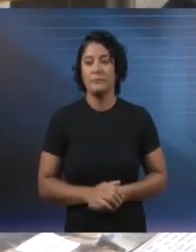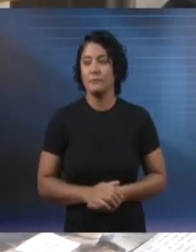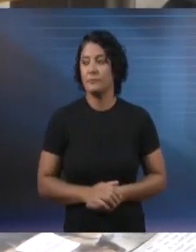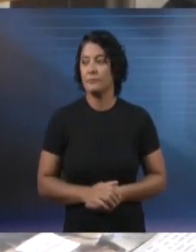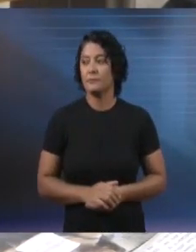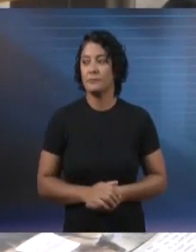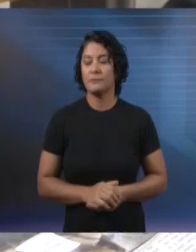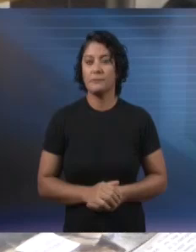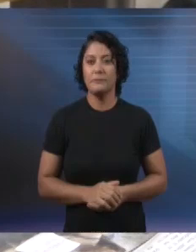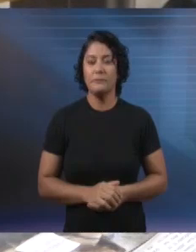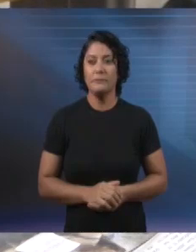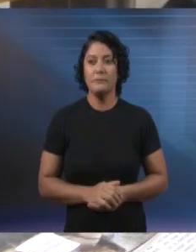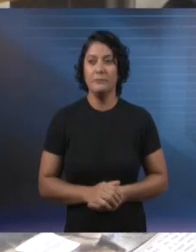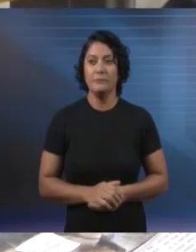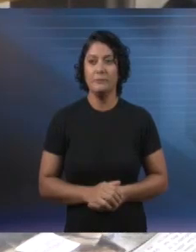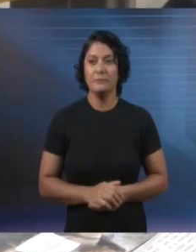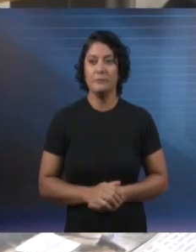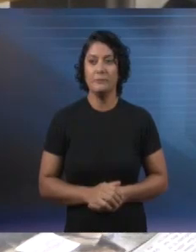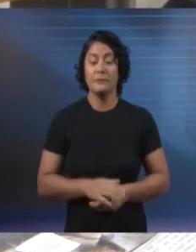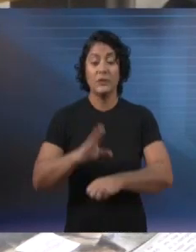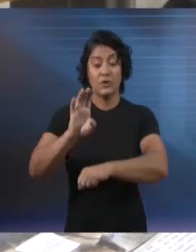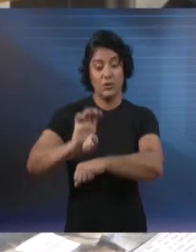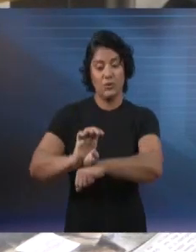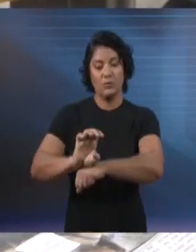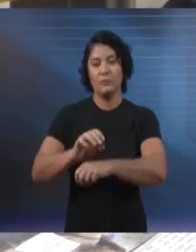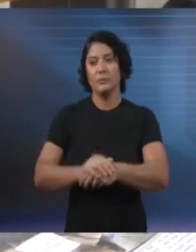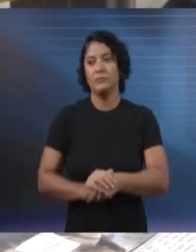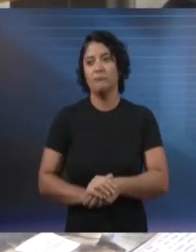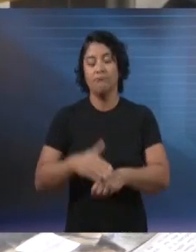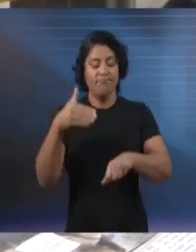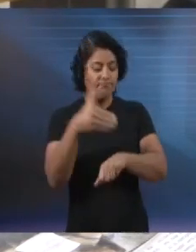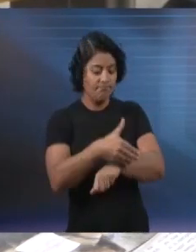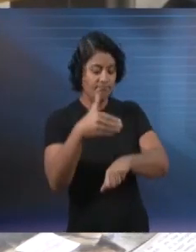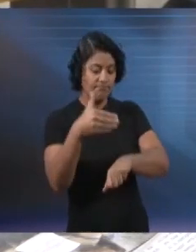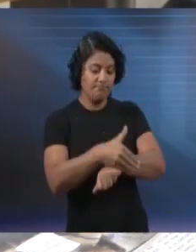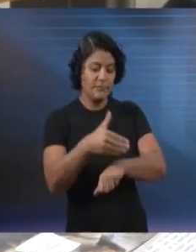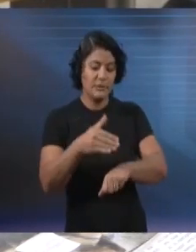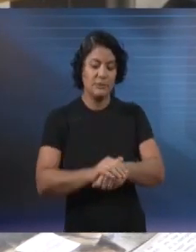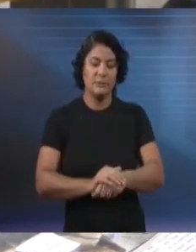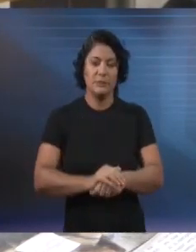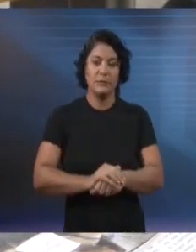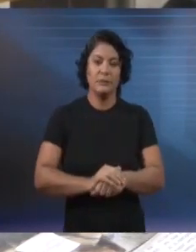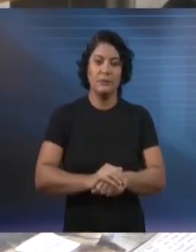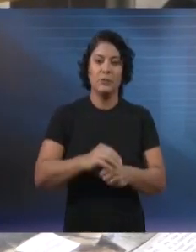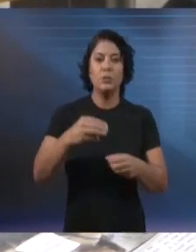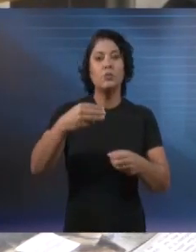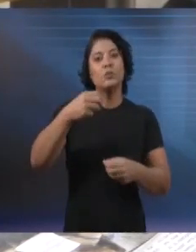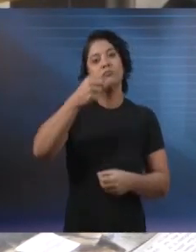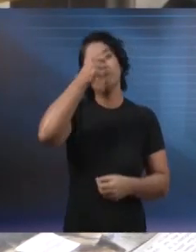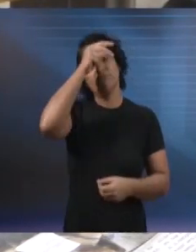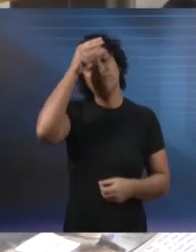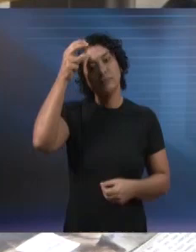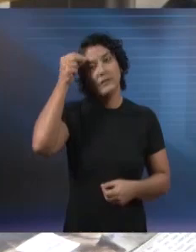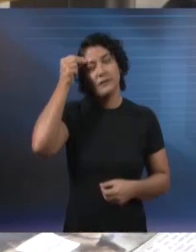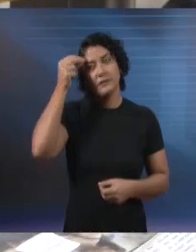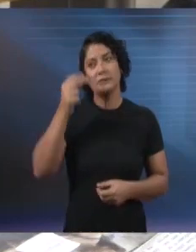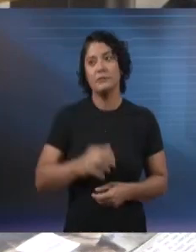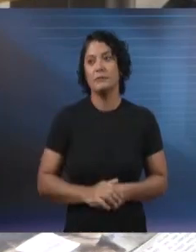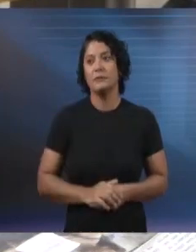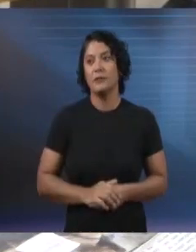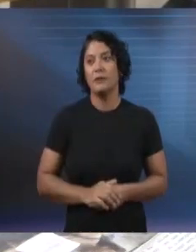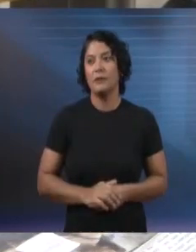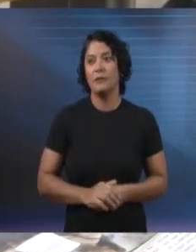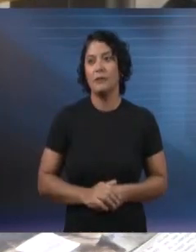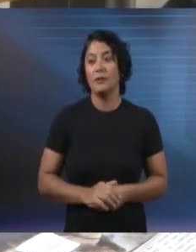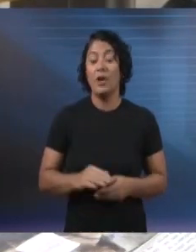dividindo o âmbito estadual e também participando no âmbito municipal. Evidentemente, o PT, quando chega nesse